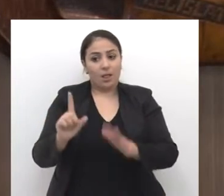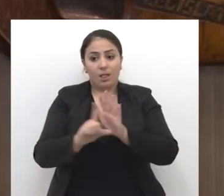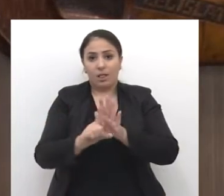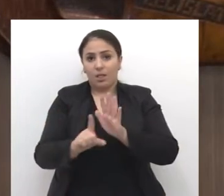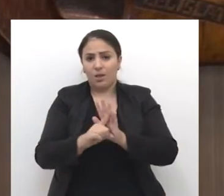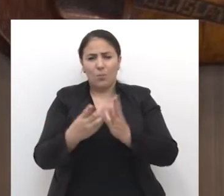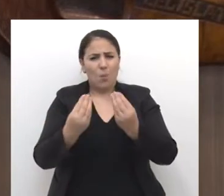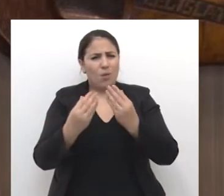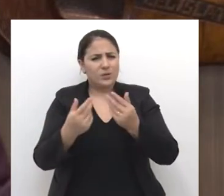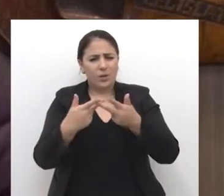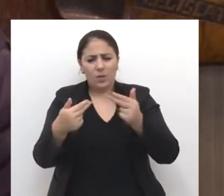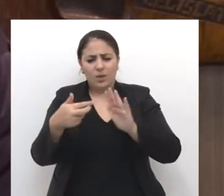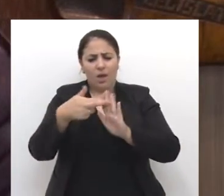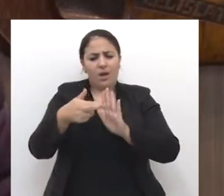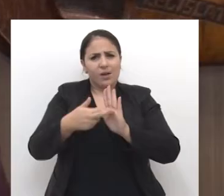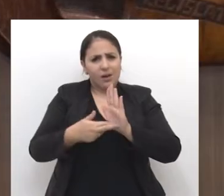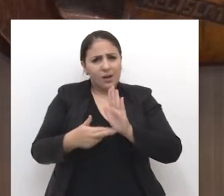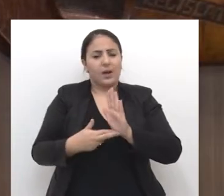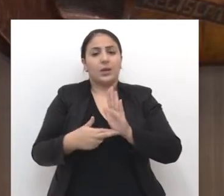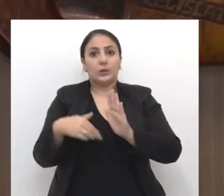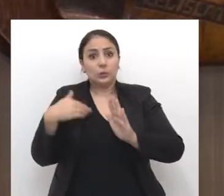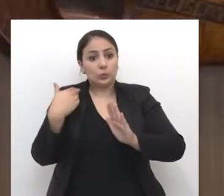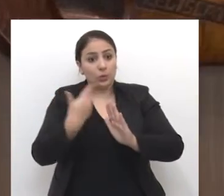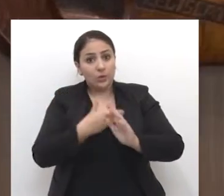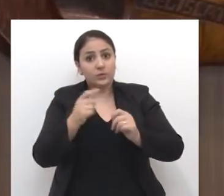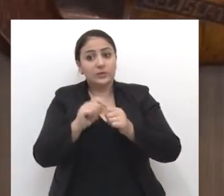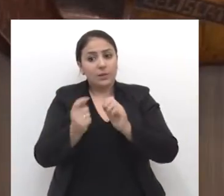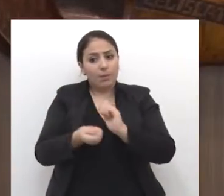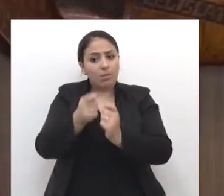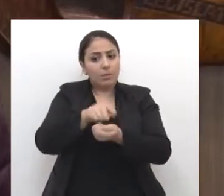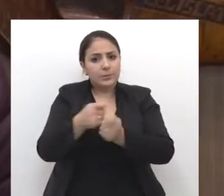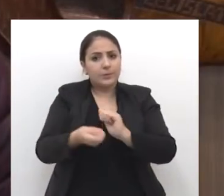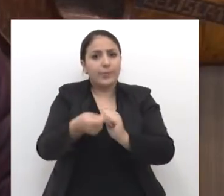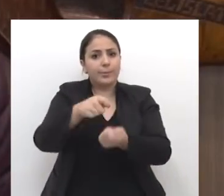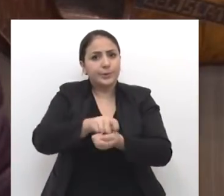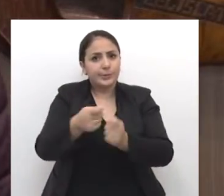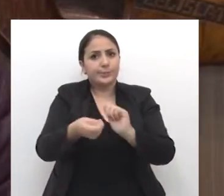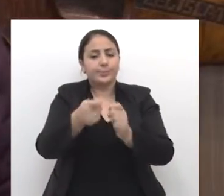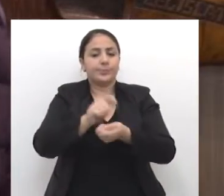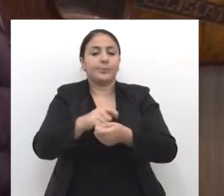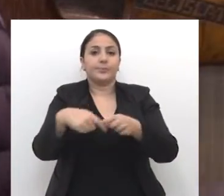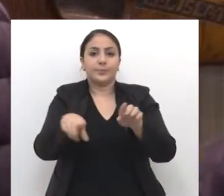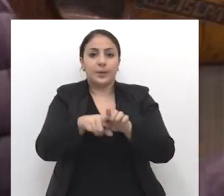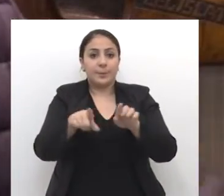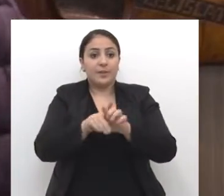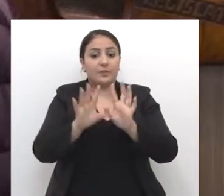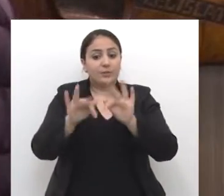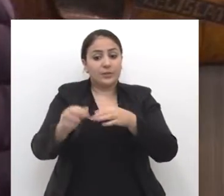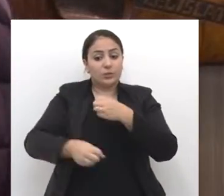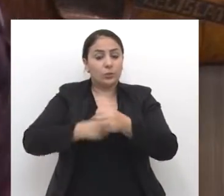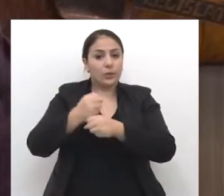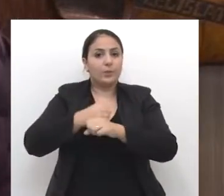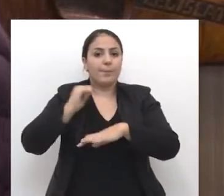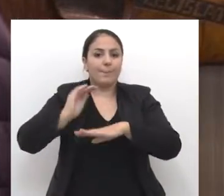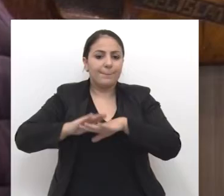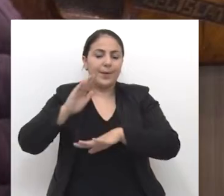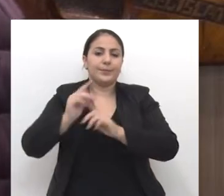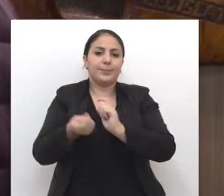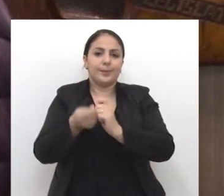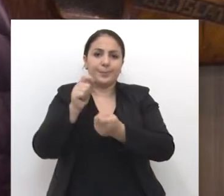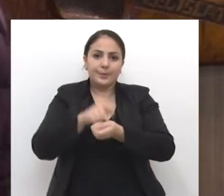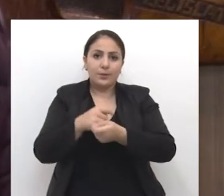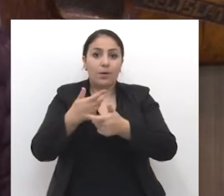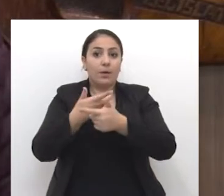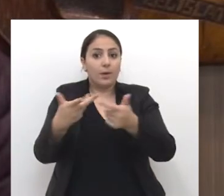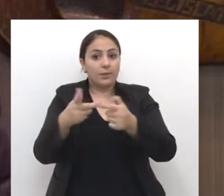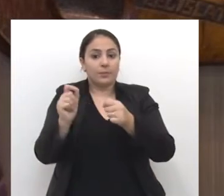exigiu um monte de coisas nossas. Então, exigiu um monte de adequações. Até, inclusive, no final do ano, a gente tem mais uma